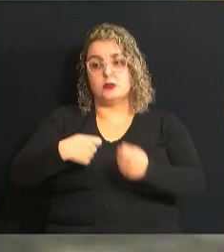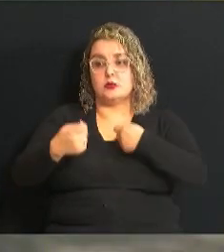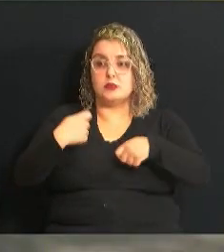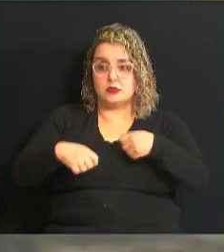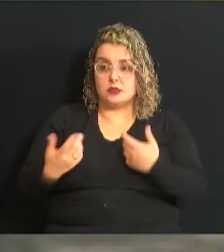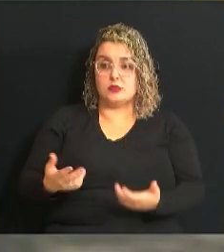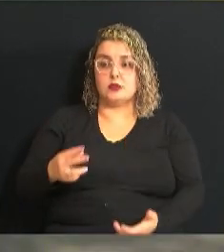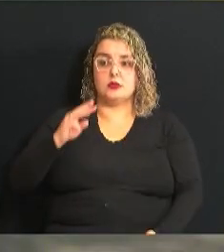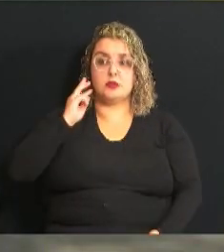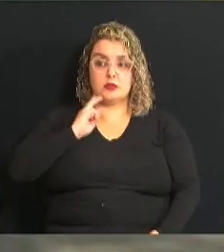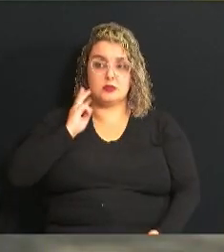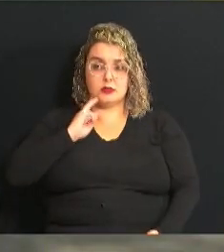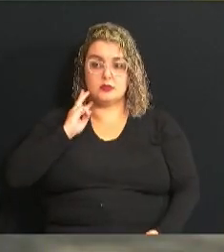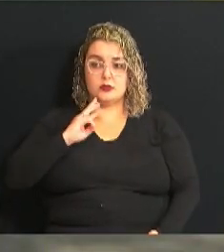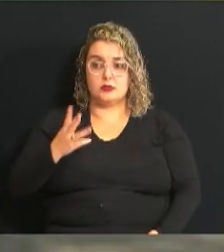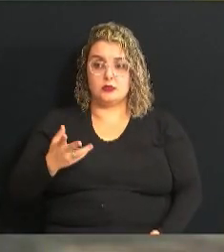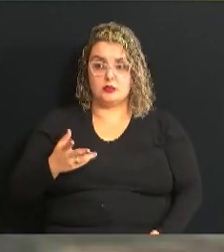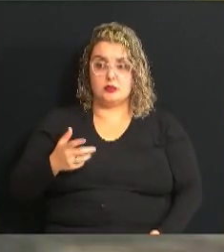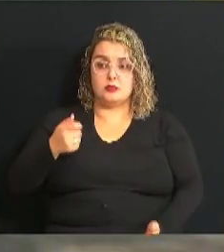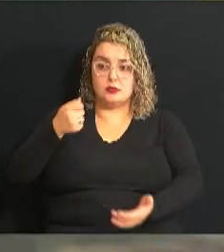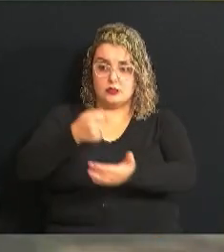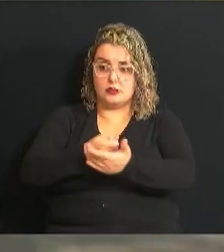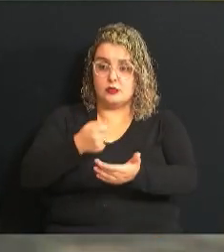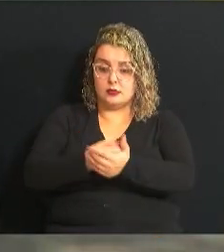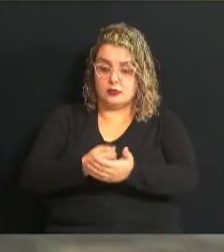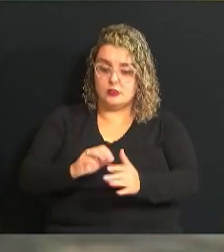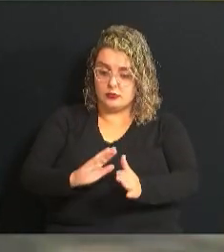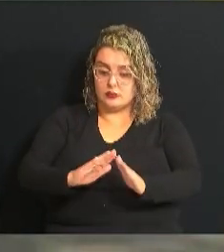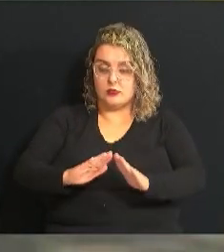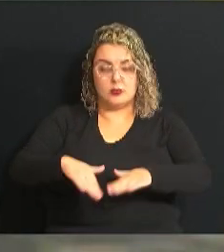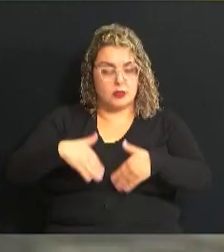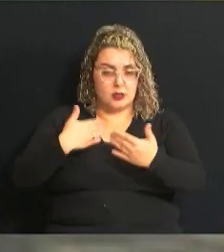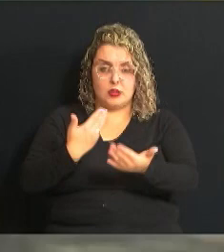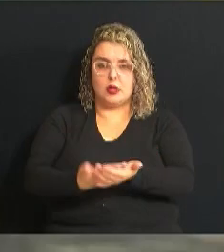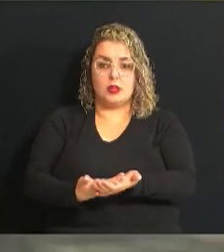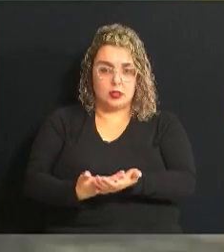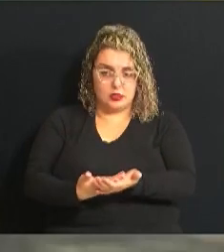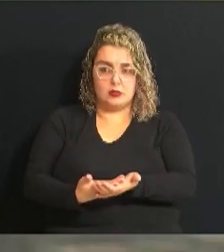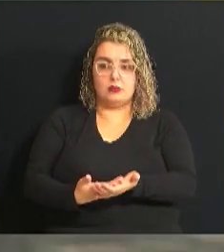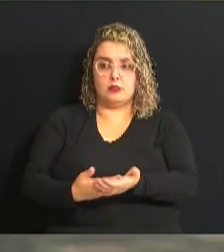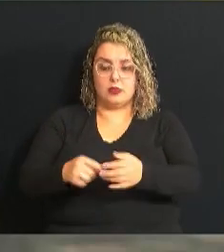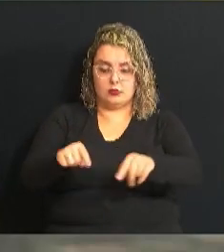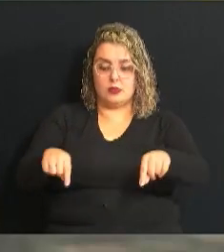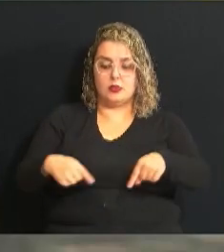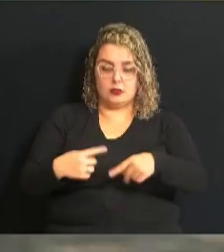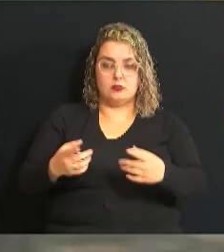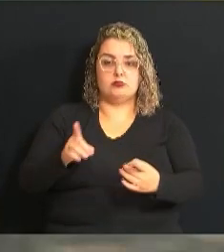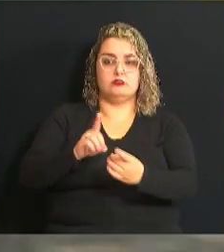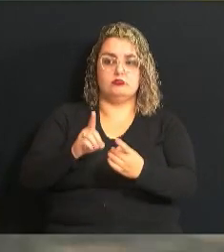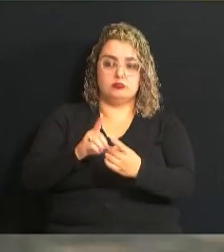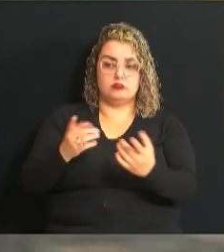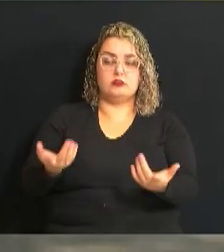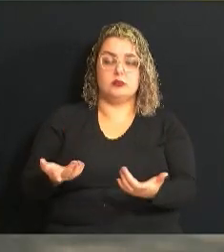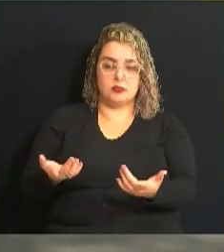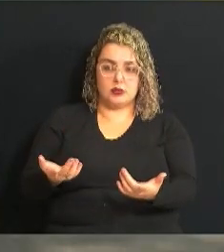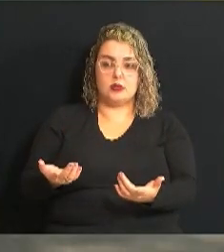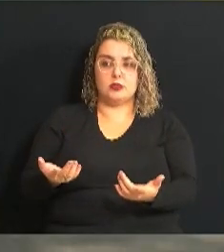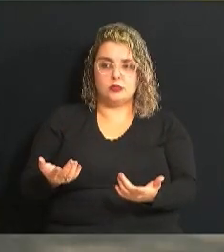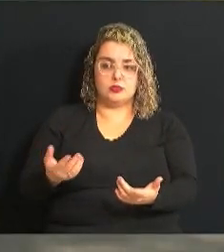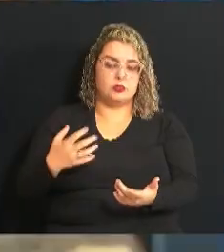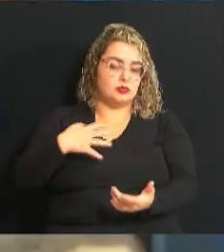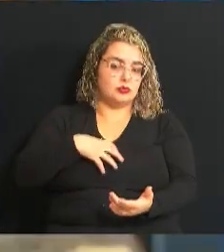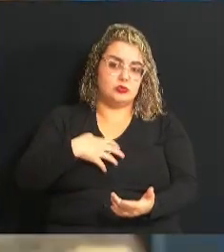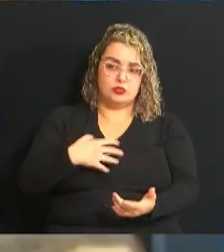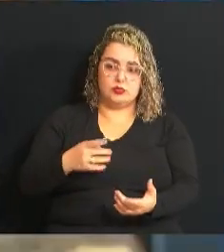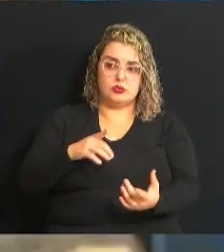Cecílio reforça com requerimentos via o gabinete para que esses pedidos sejam atendidos, né? De alguma forma sejam